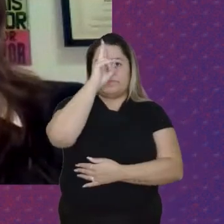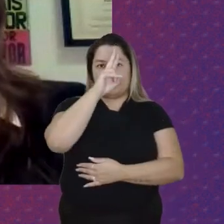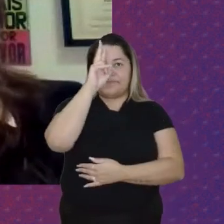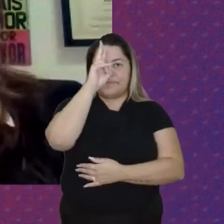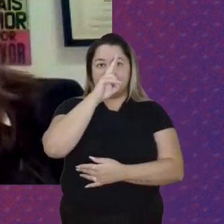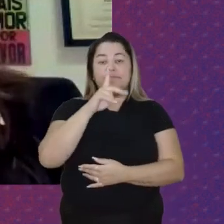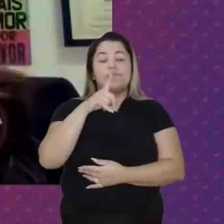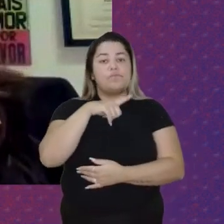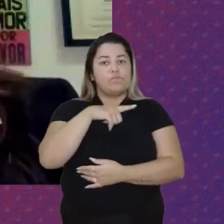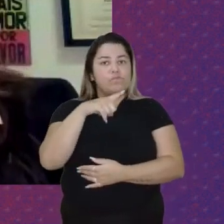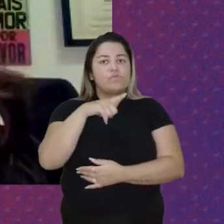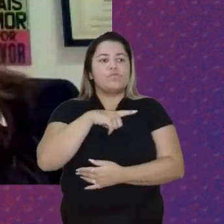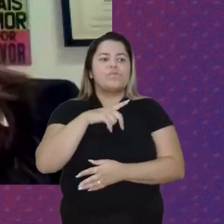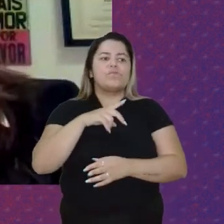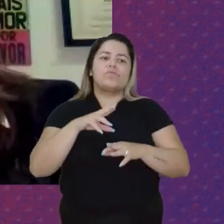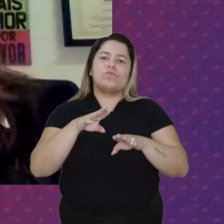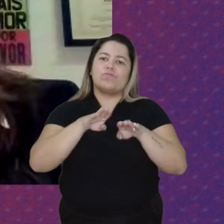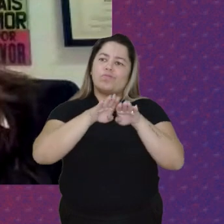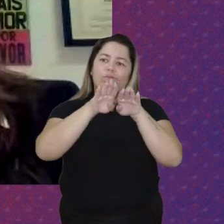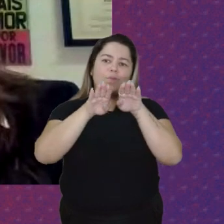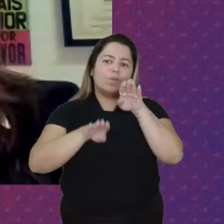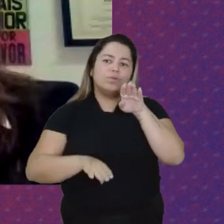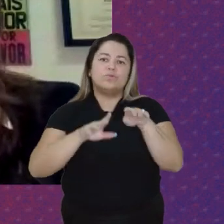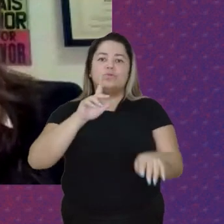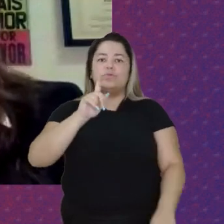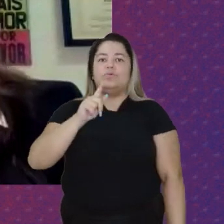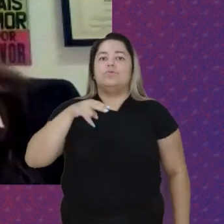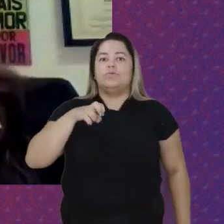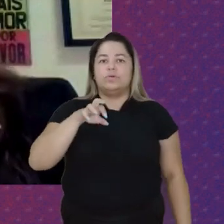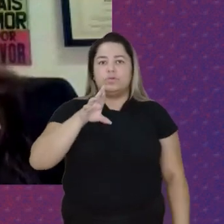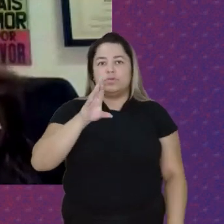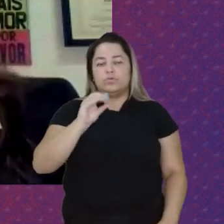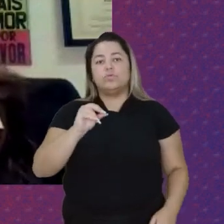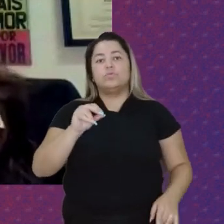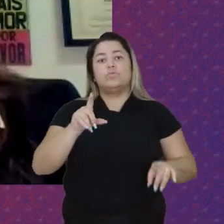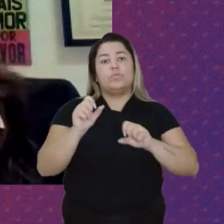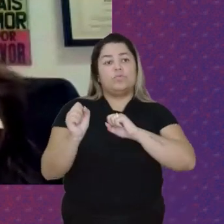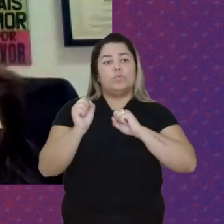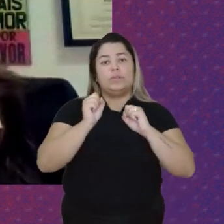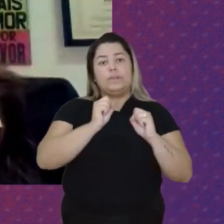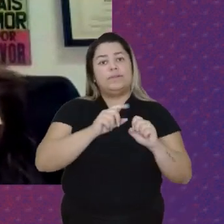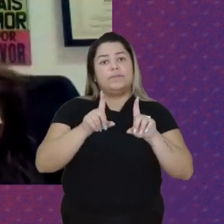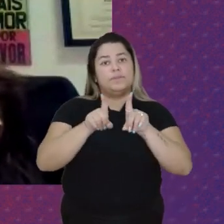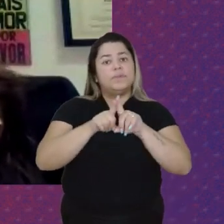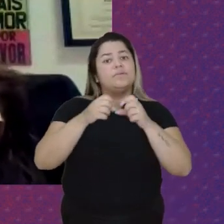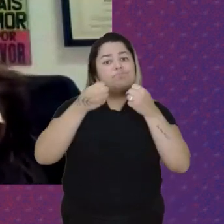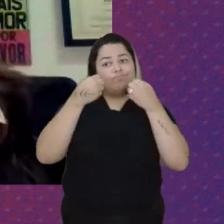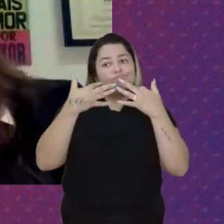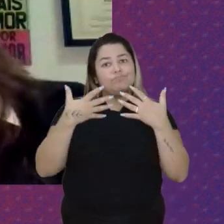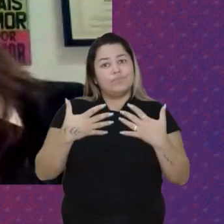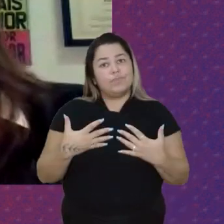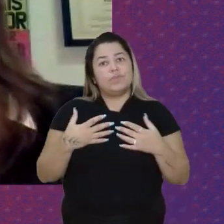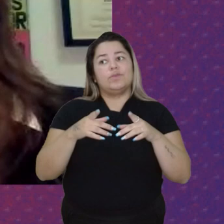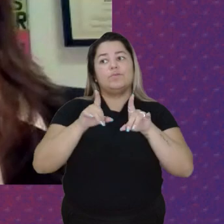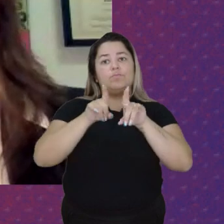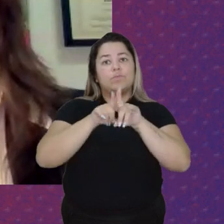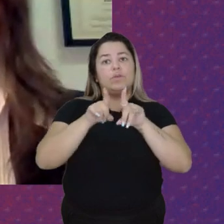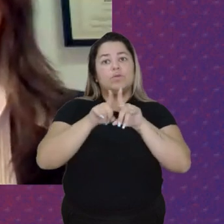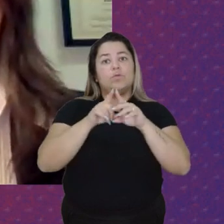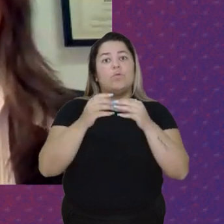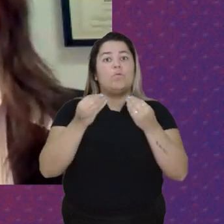Porque existe uma grande desigualdade de gênero hoje nos espaços de poder que se explica, né, por